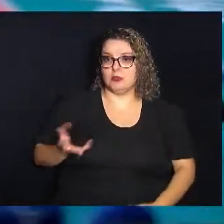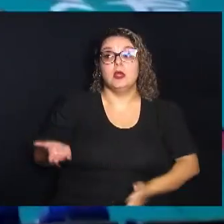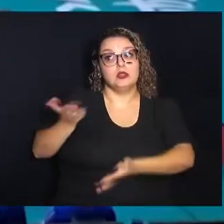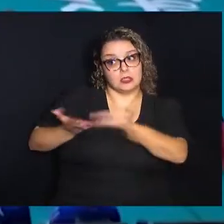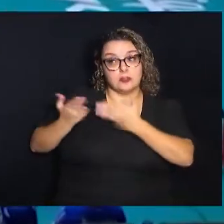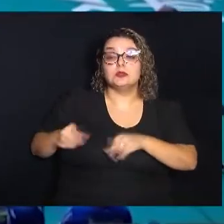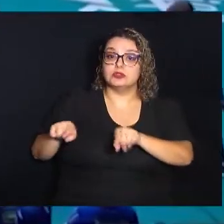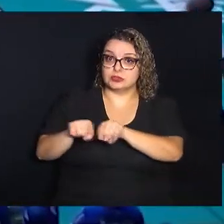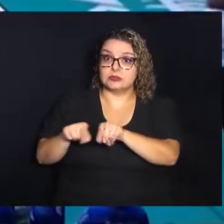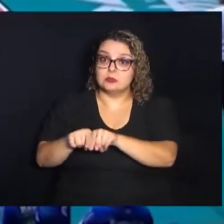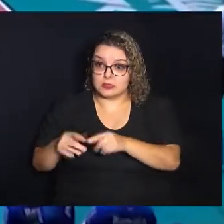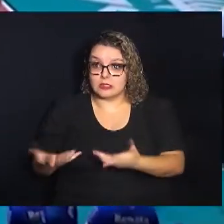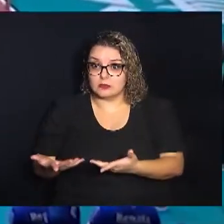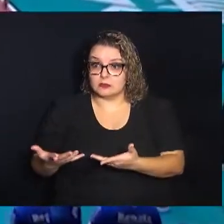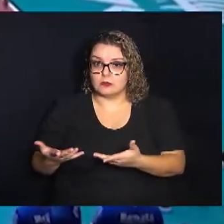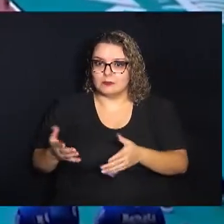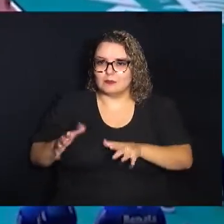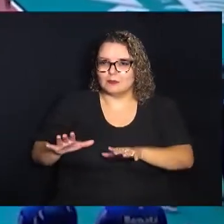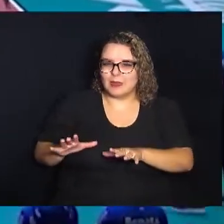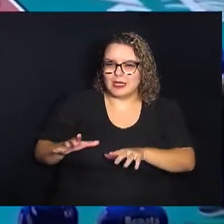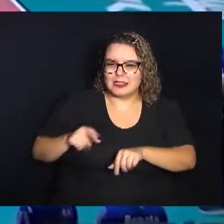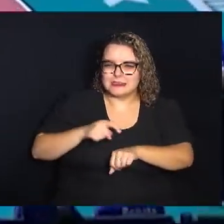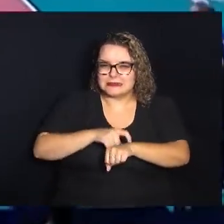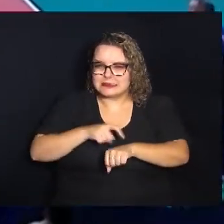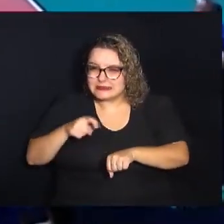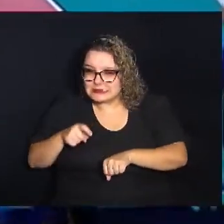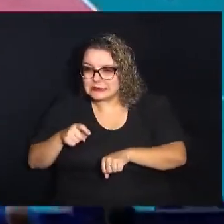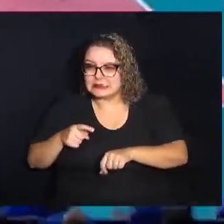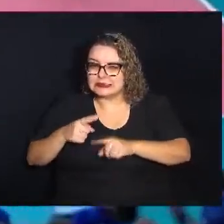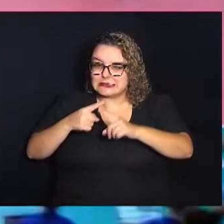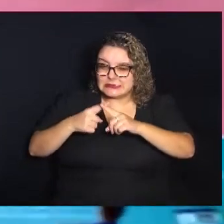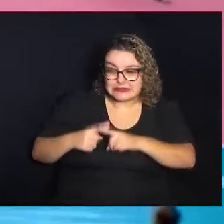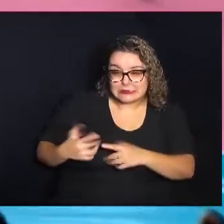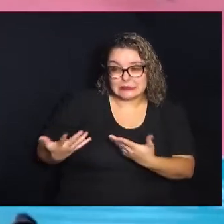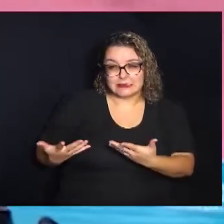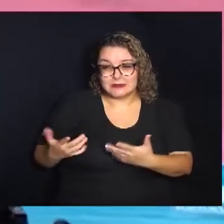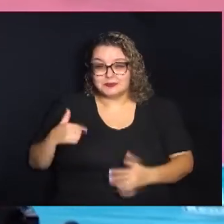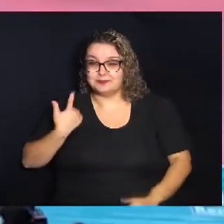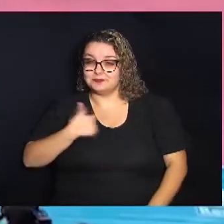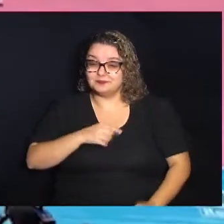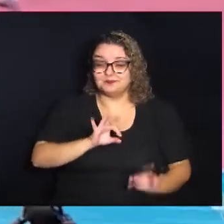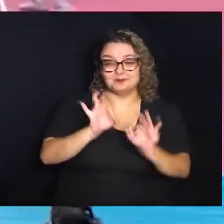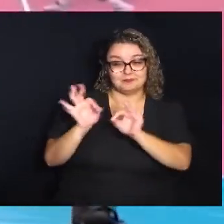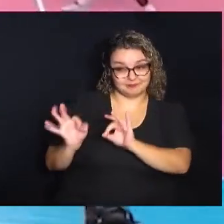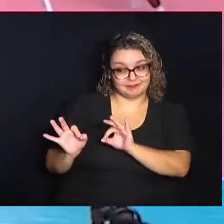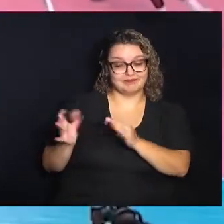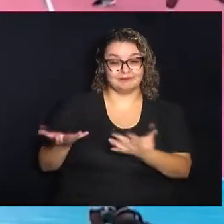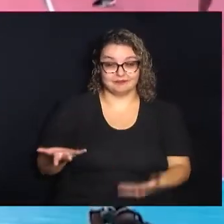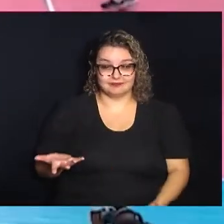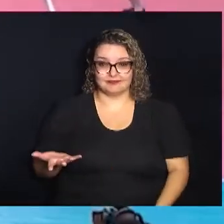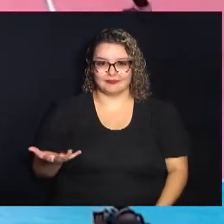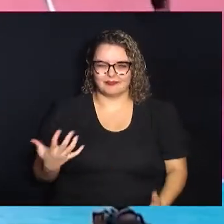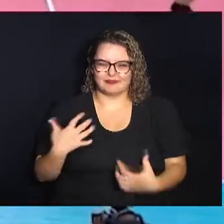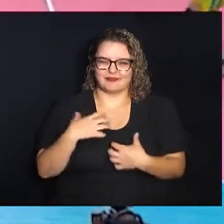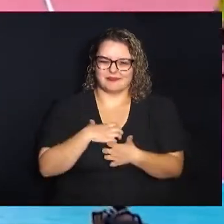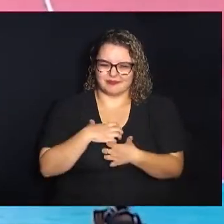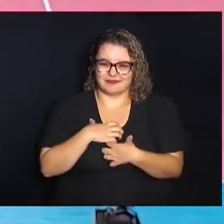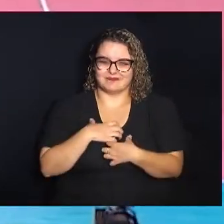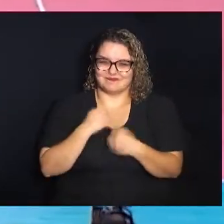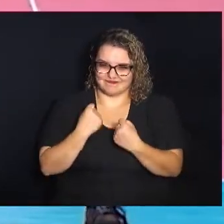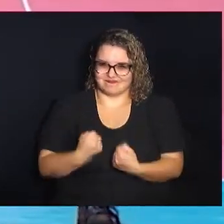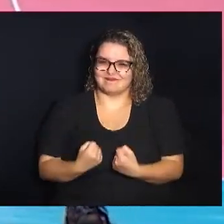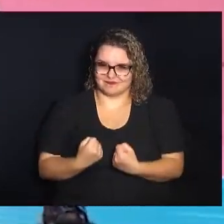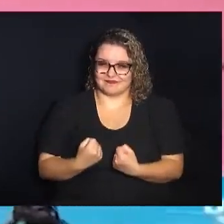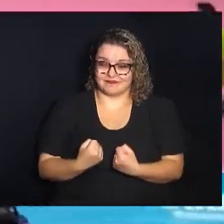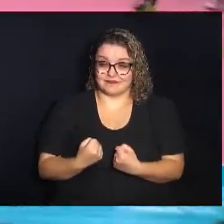também. Só que no momento da temporada os resultados realmente não estavam acompanhando e isso se sentiu demais. Cara,